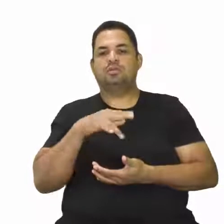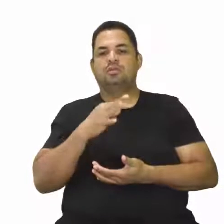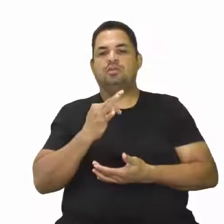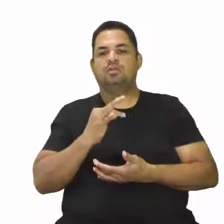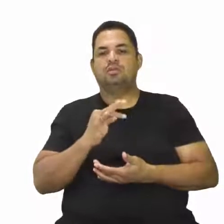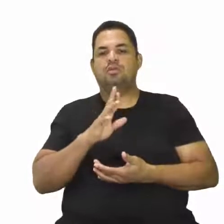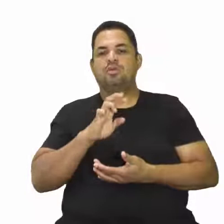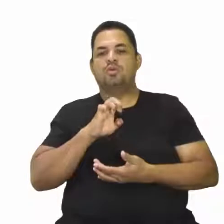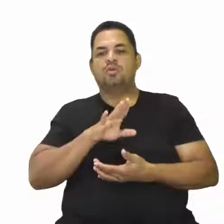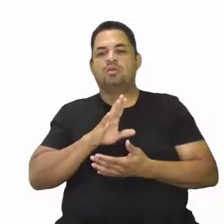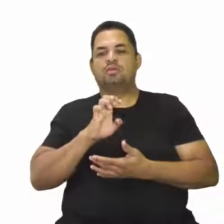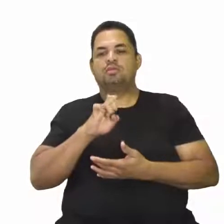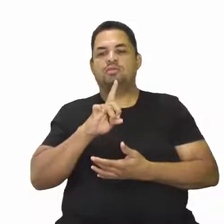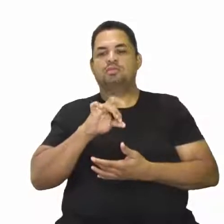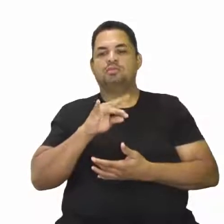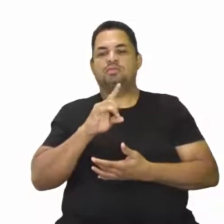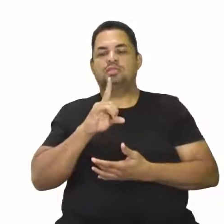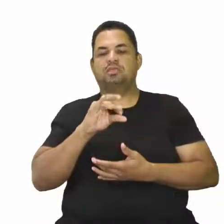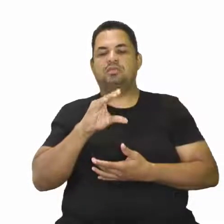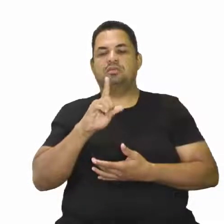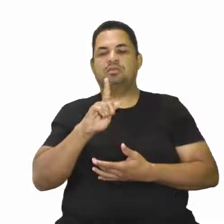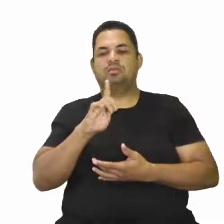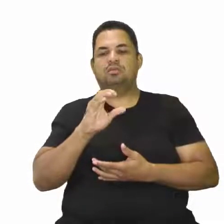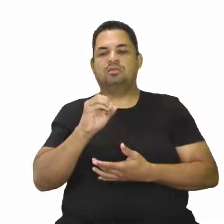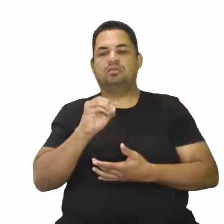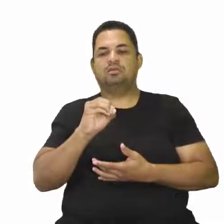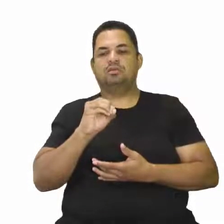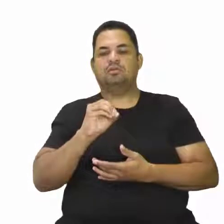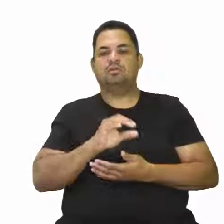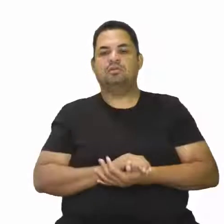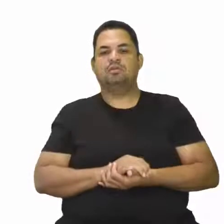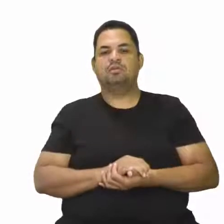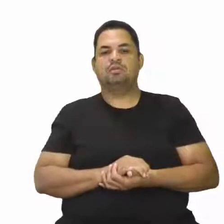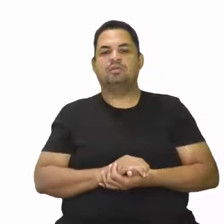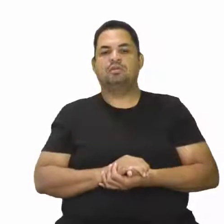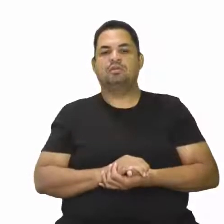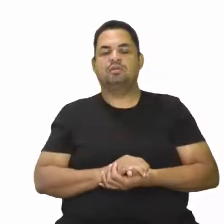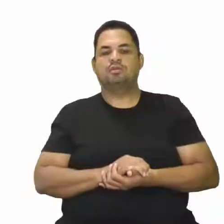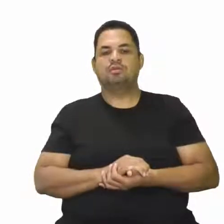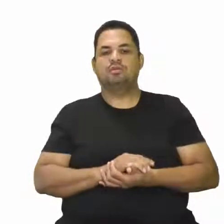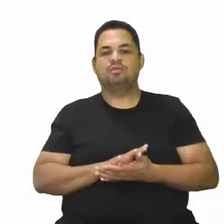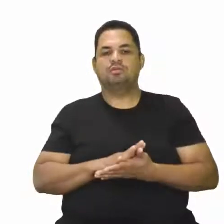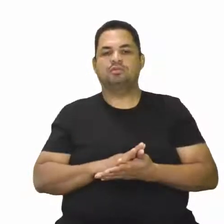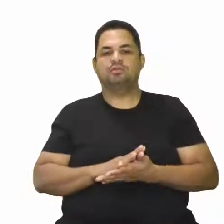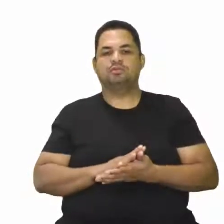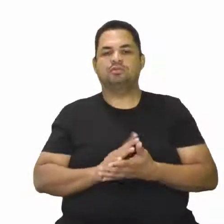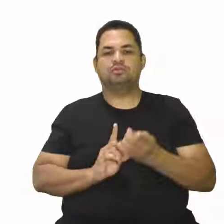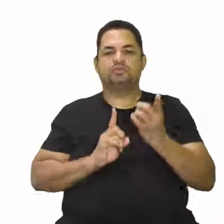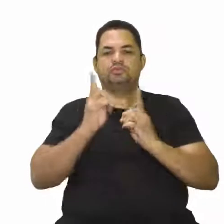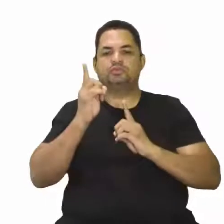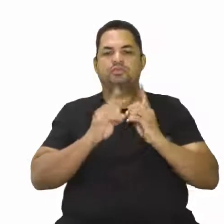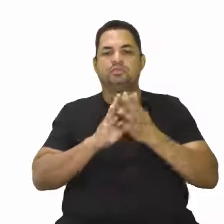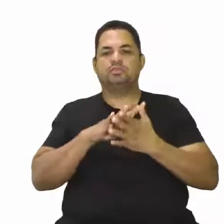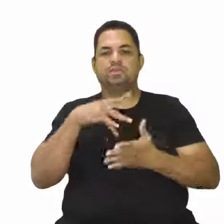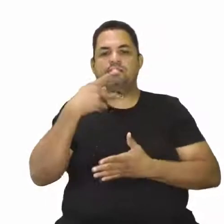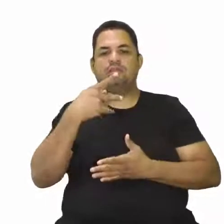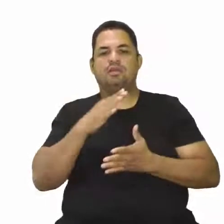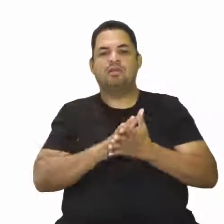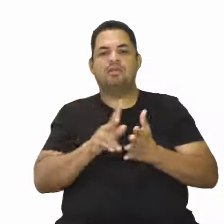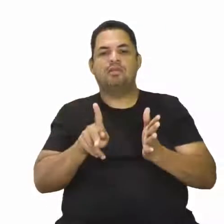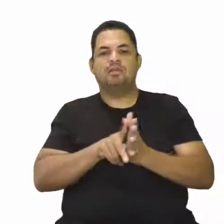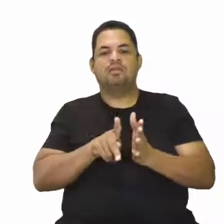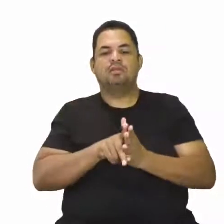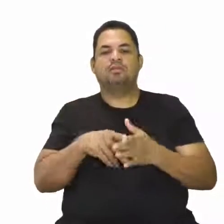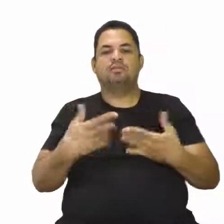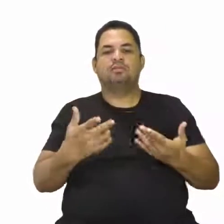Torre Santiago, Grande Torre Santiago. Os chilenos têm um sotaque bem particular,